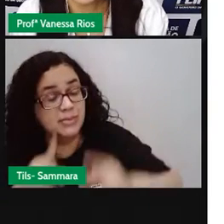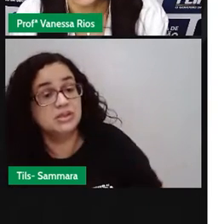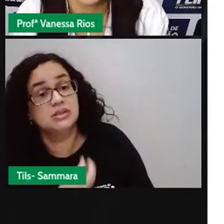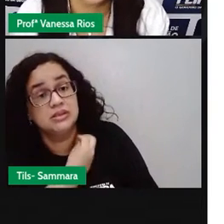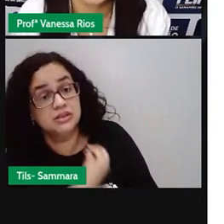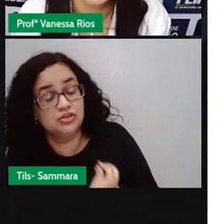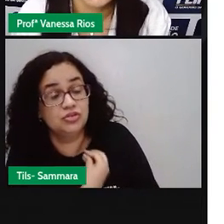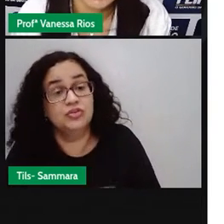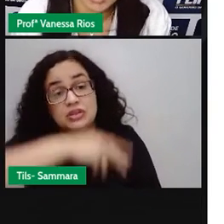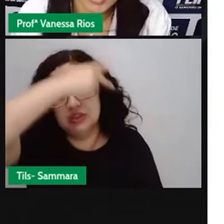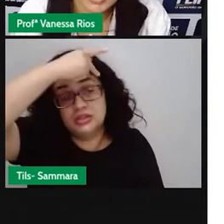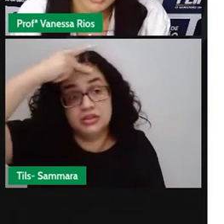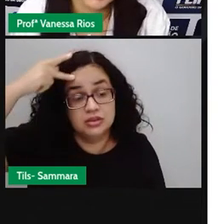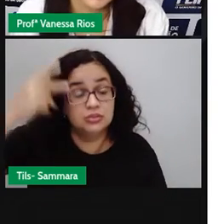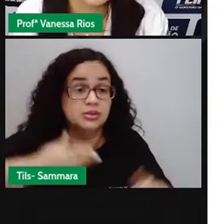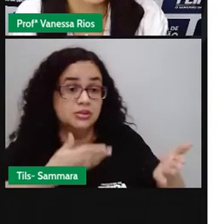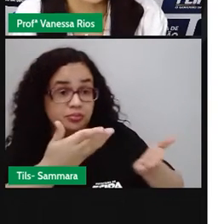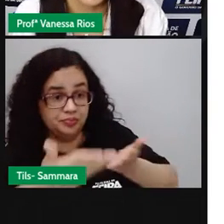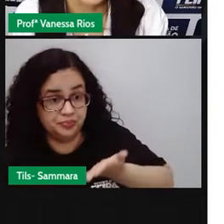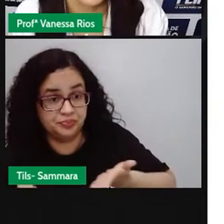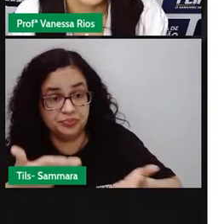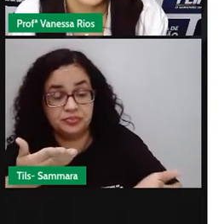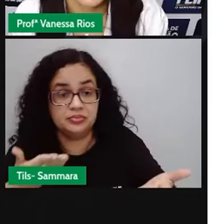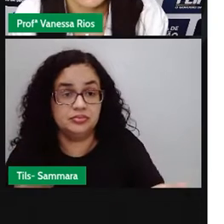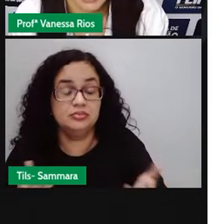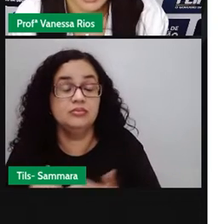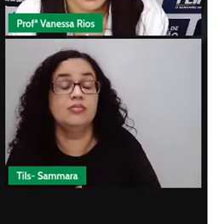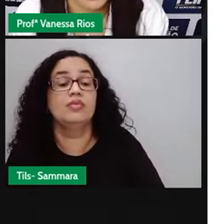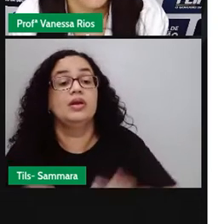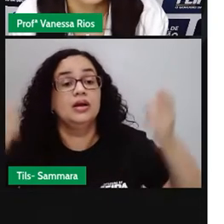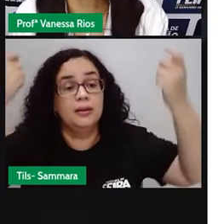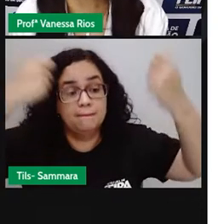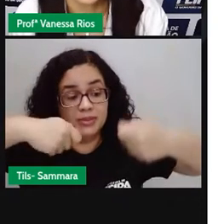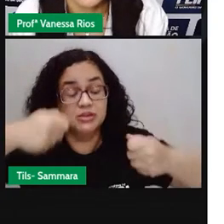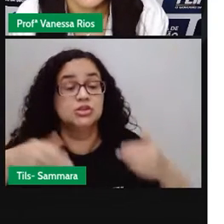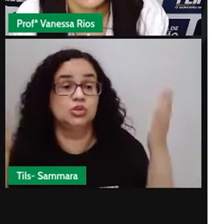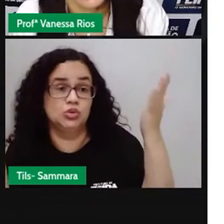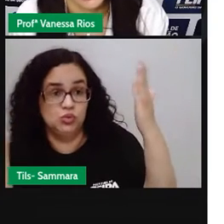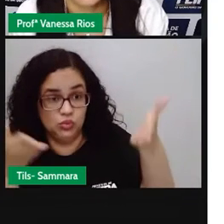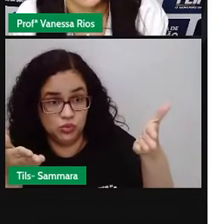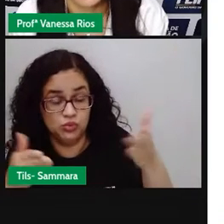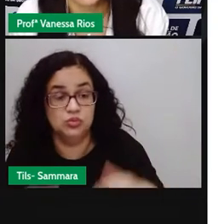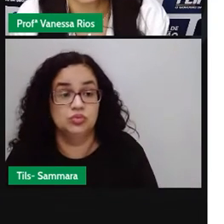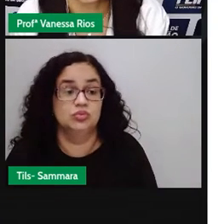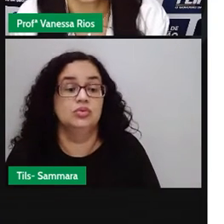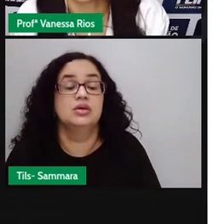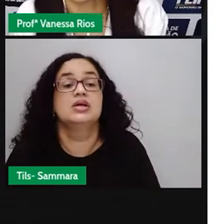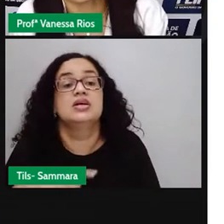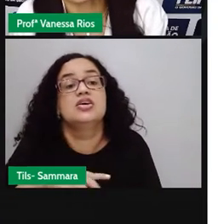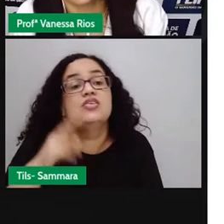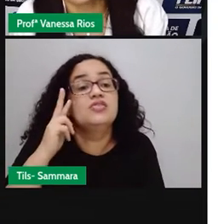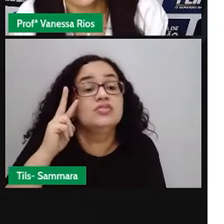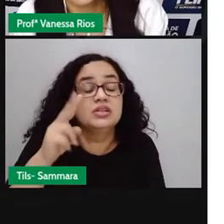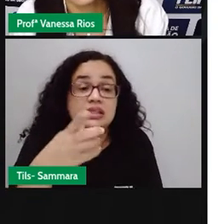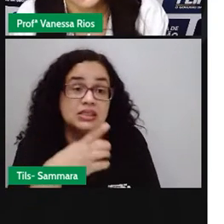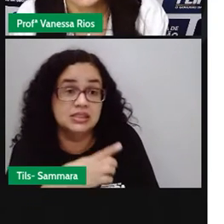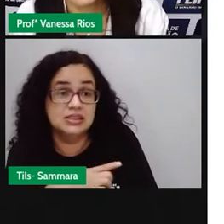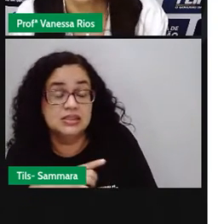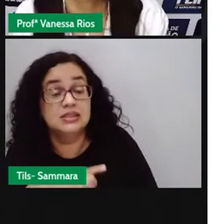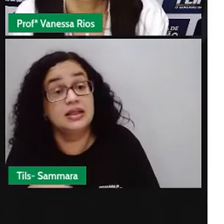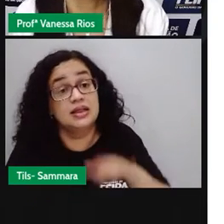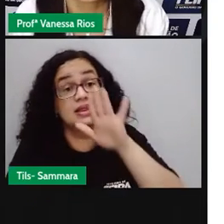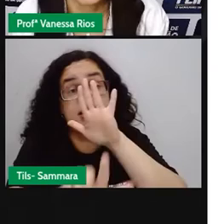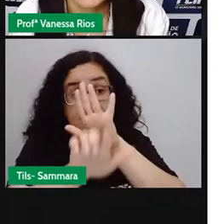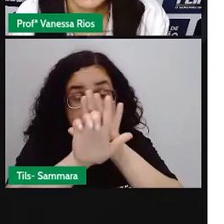das pessoas umas com as outras. Então, é necessário, até hoje é necessário, né, a gente vê a existência aí das